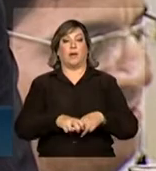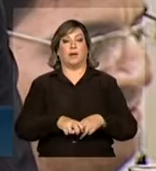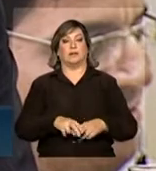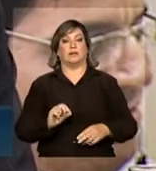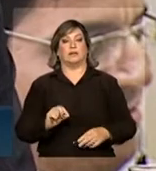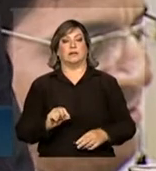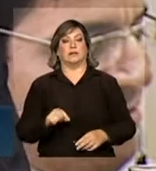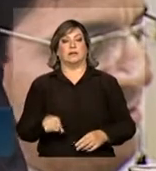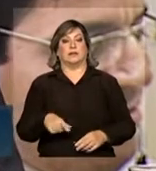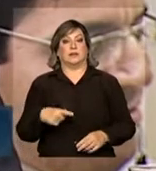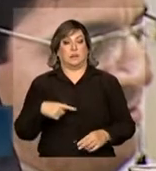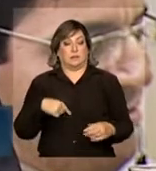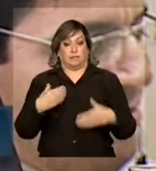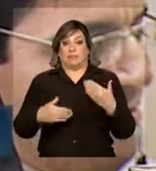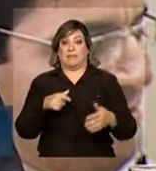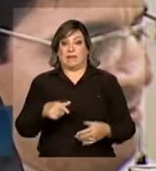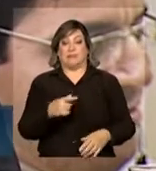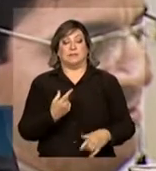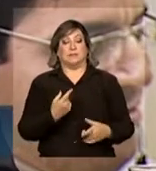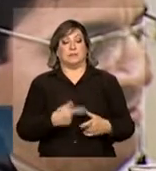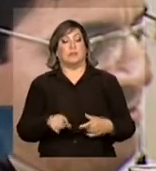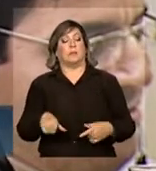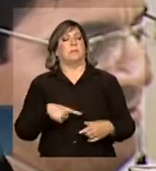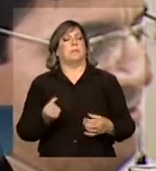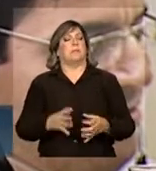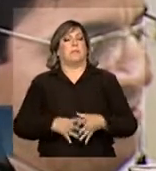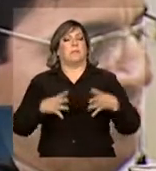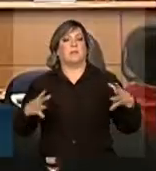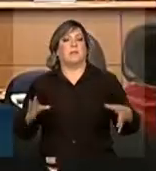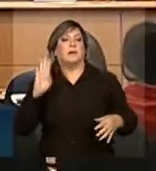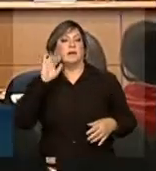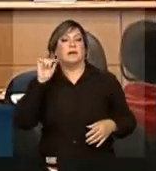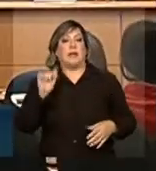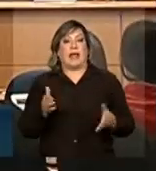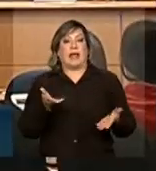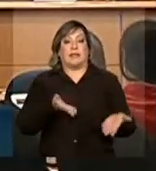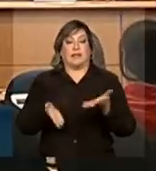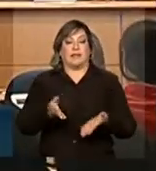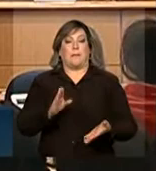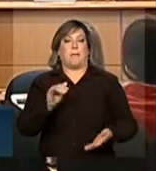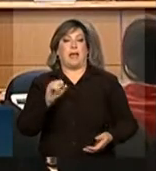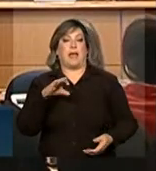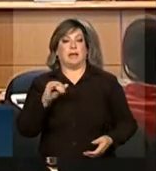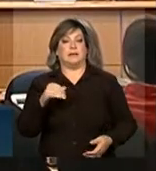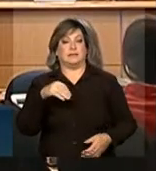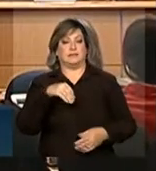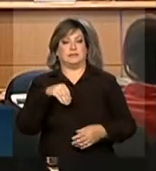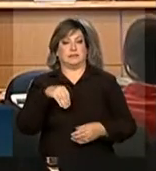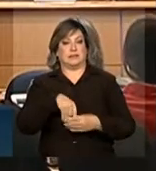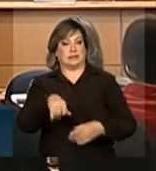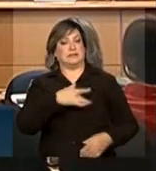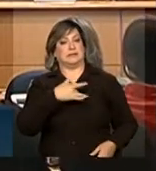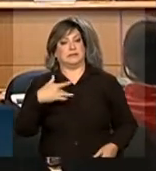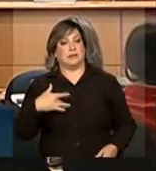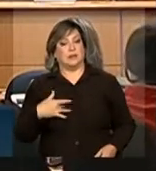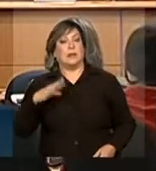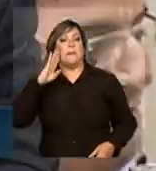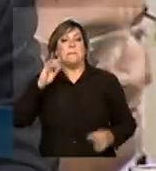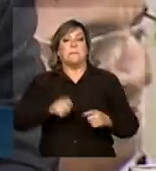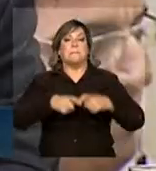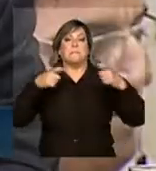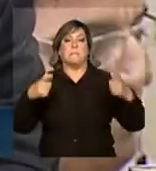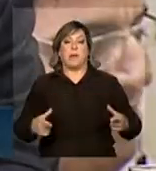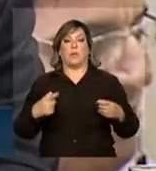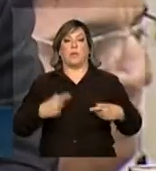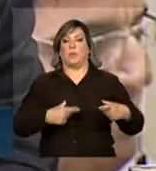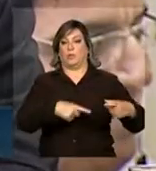extremamente aquecido esse drama é muito maior no caso da atenção básica saúde né maior ainda nas unidades e que onde tem